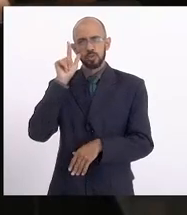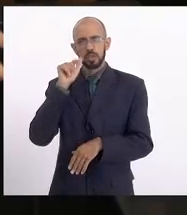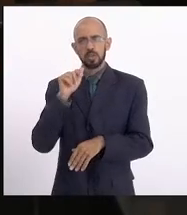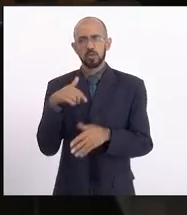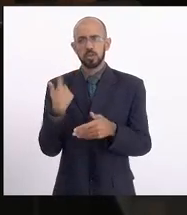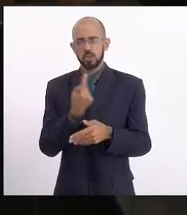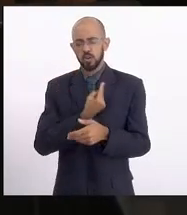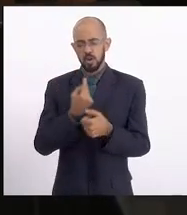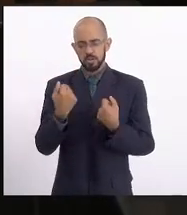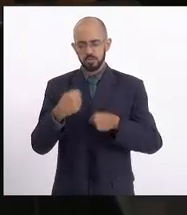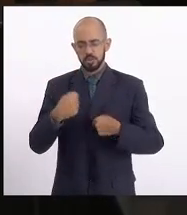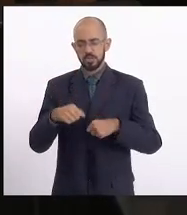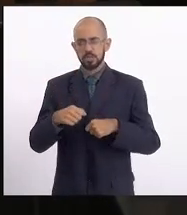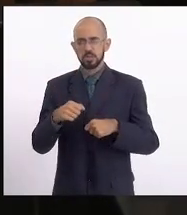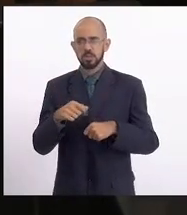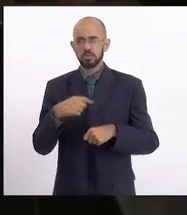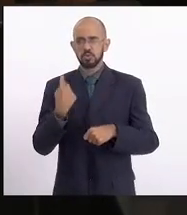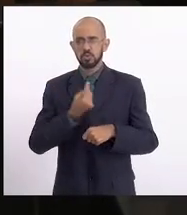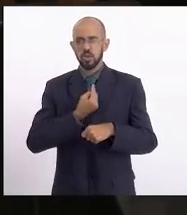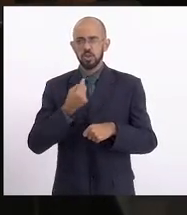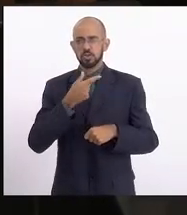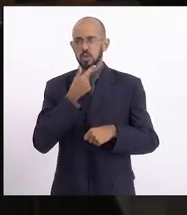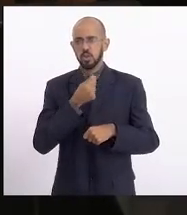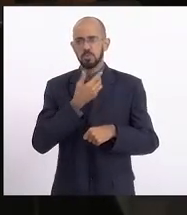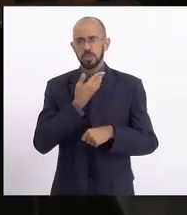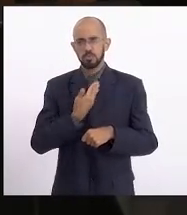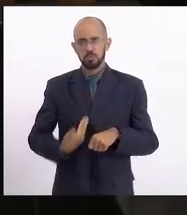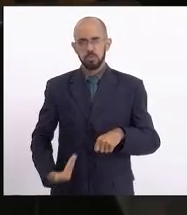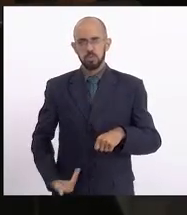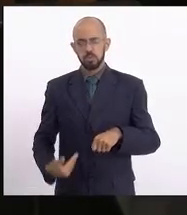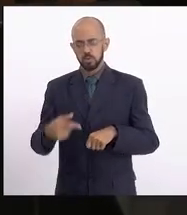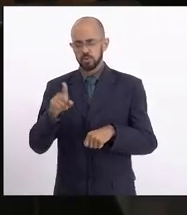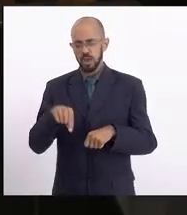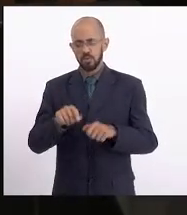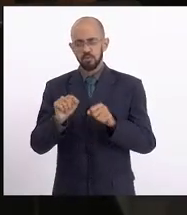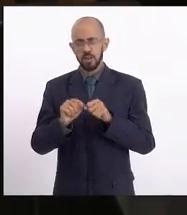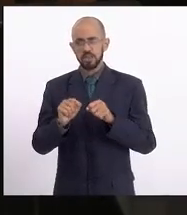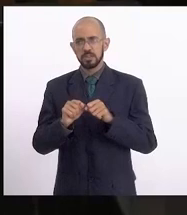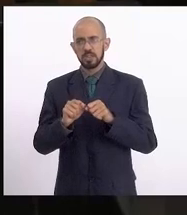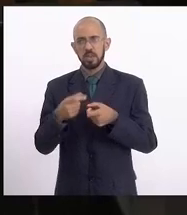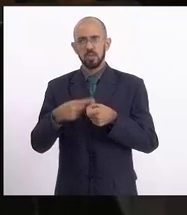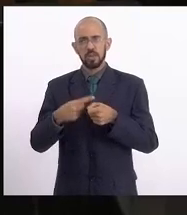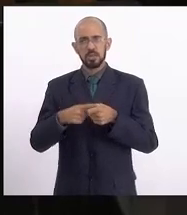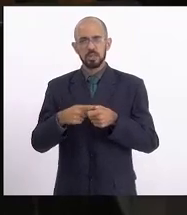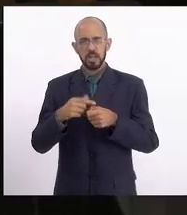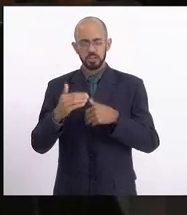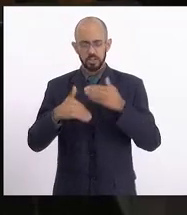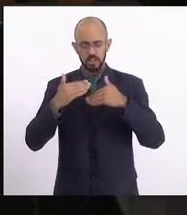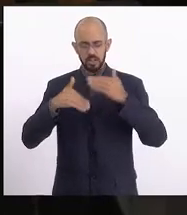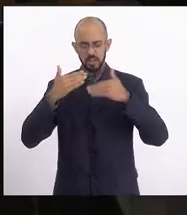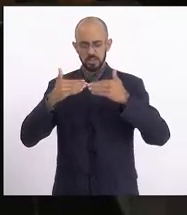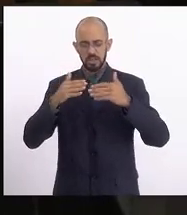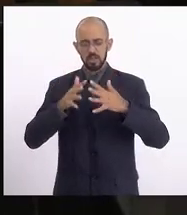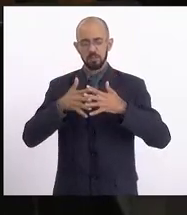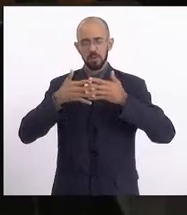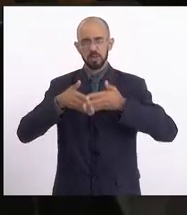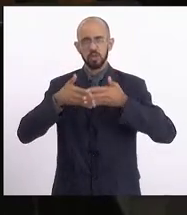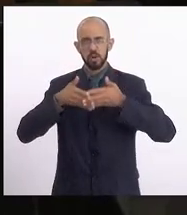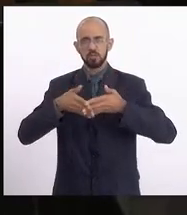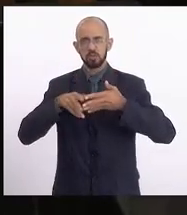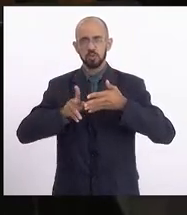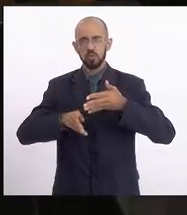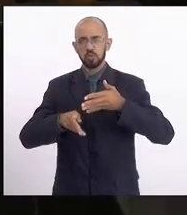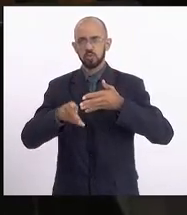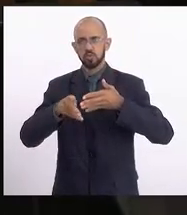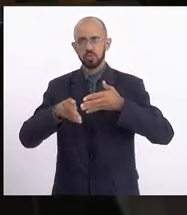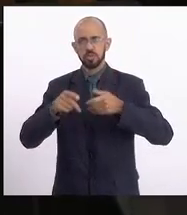nós precisamos, nós, homens públicos, é fazer com que a cidade cresça e que Petrópolis continue sendo uma